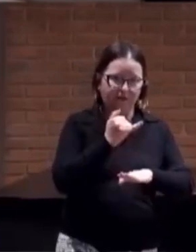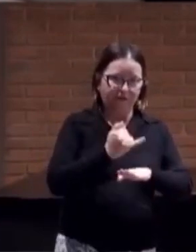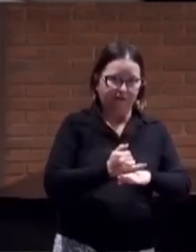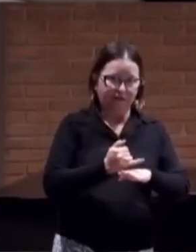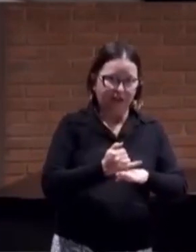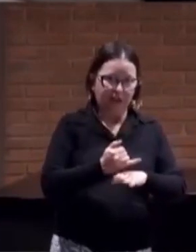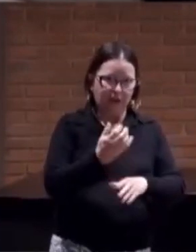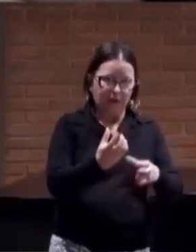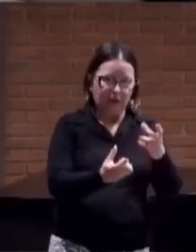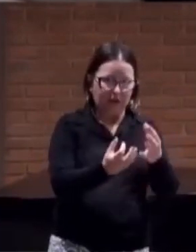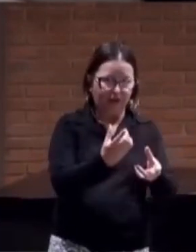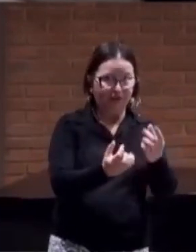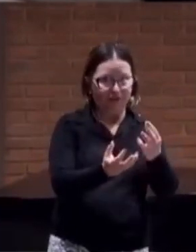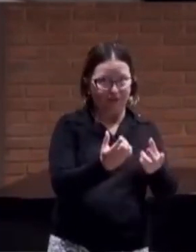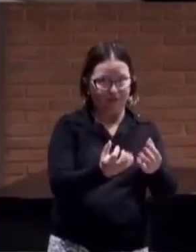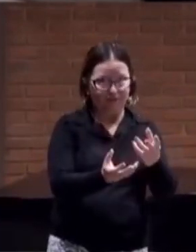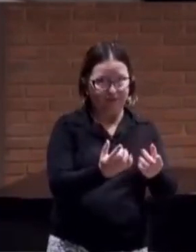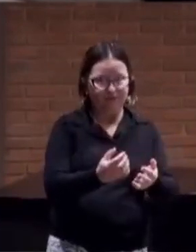brasa.